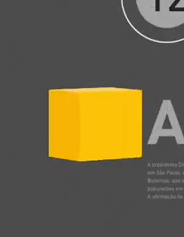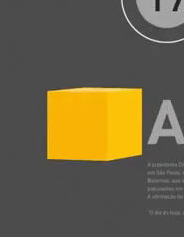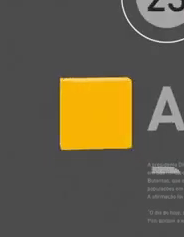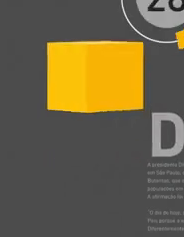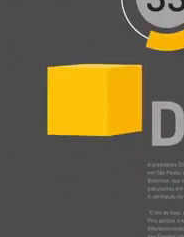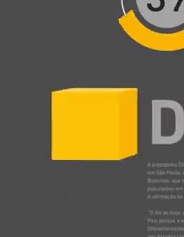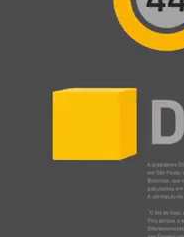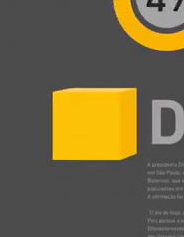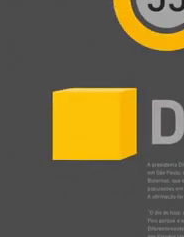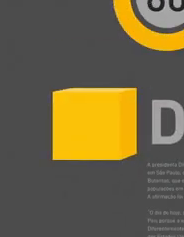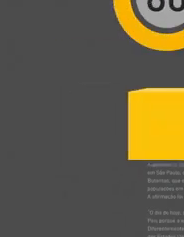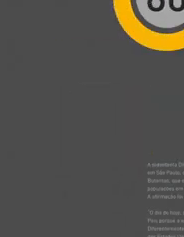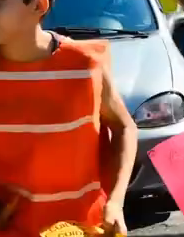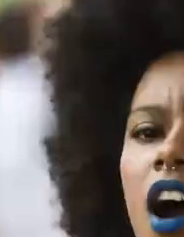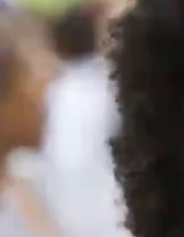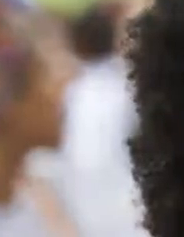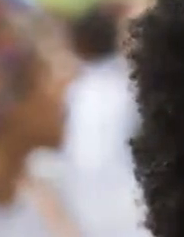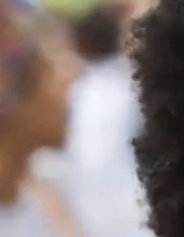o